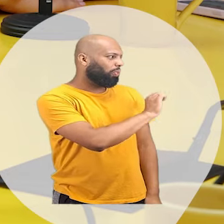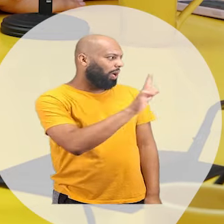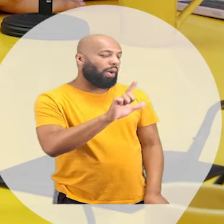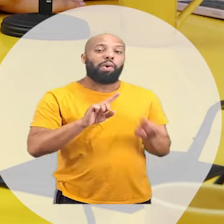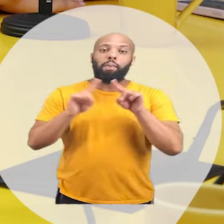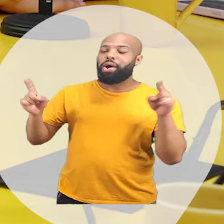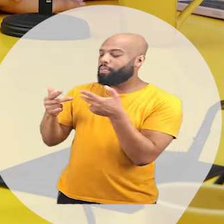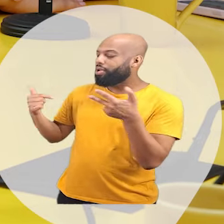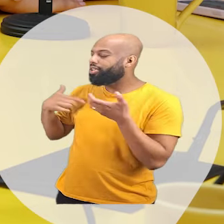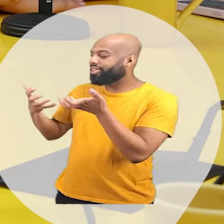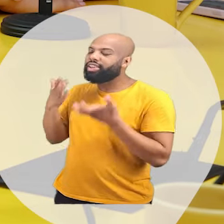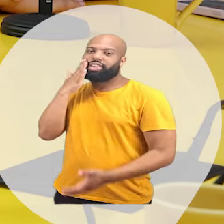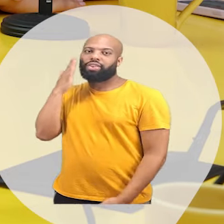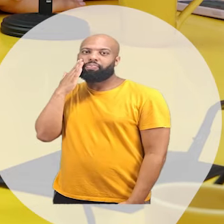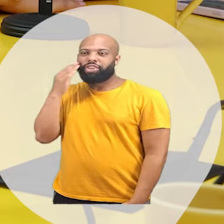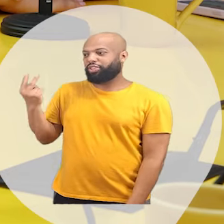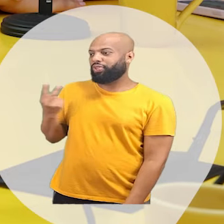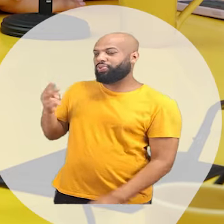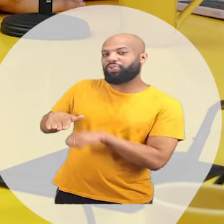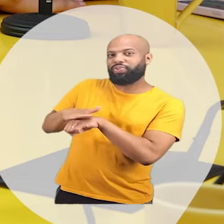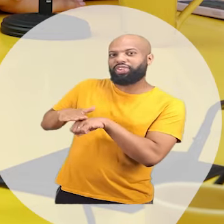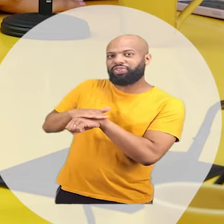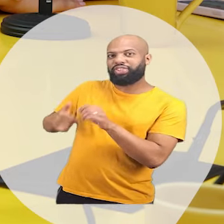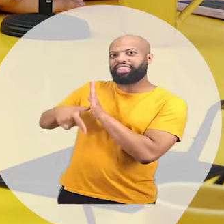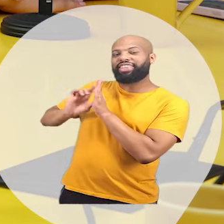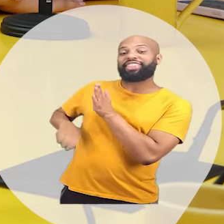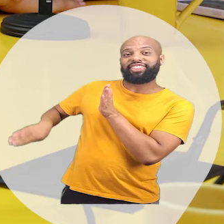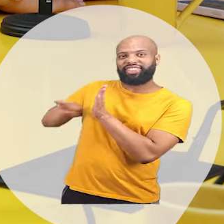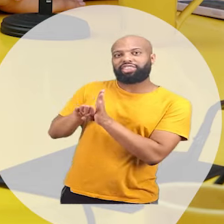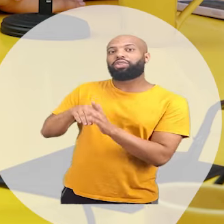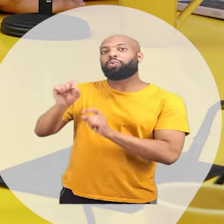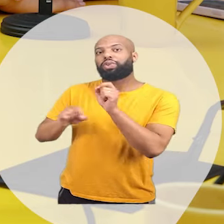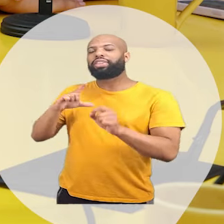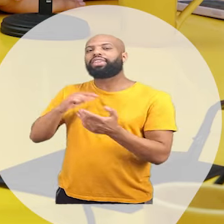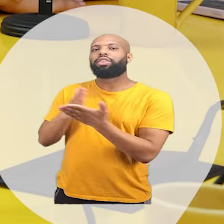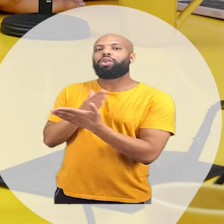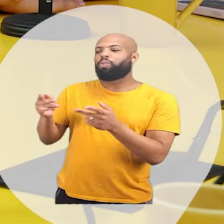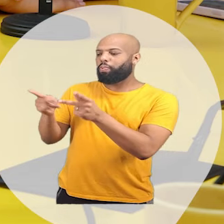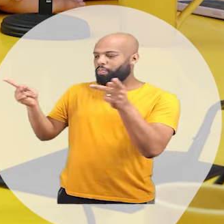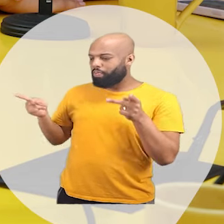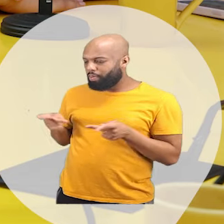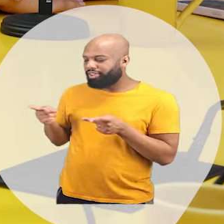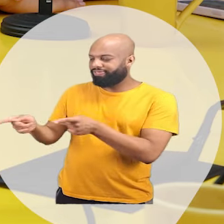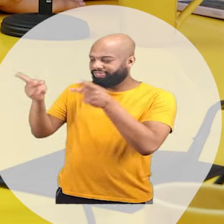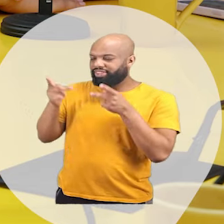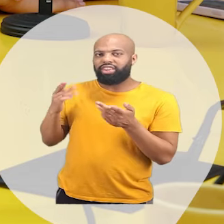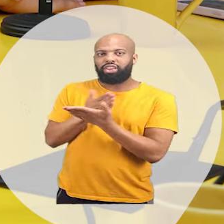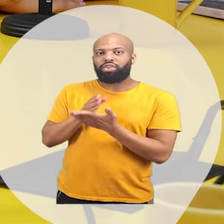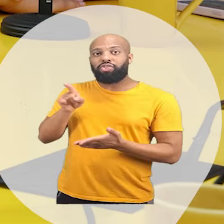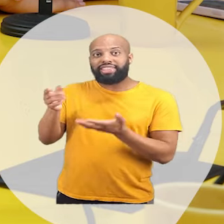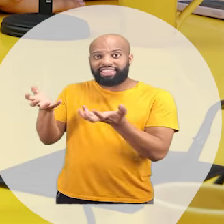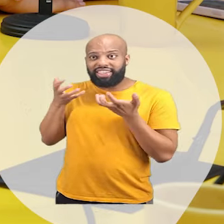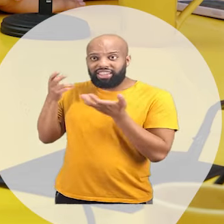Mas uma coisa que eu queria saber que até a gente conversa aqui antes de você chegar era como é algum prato assim que você foi visitar Uma